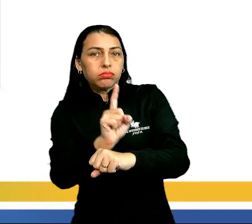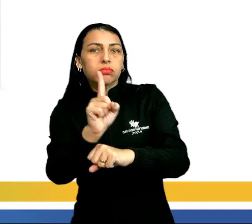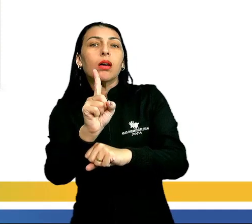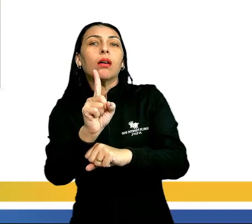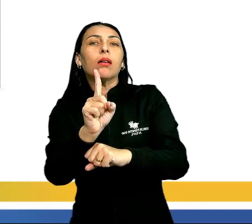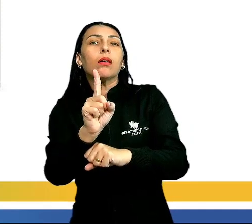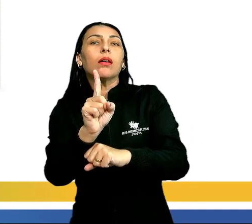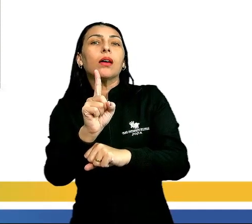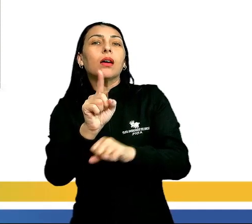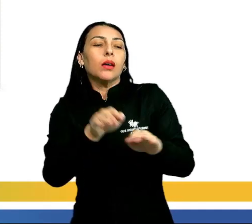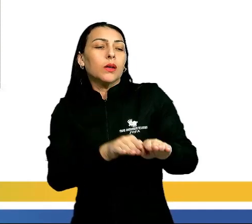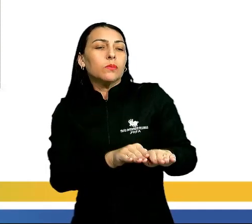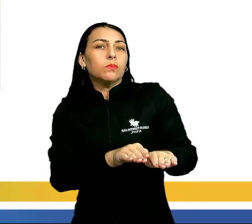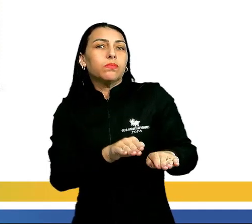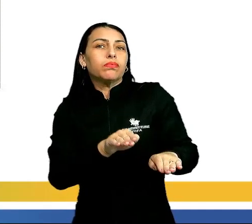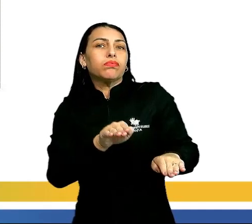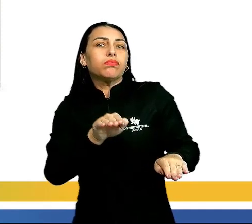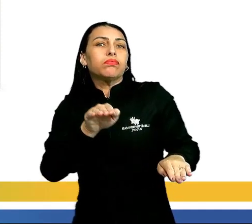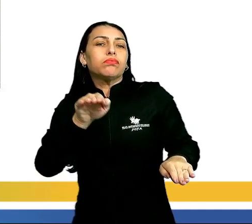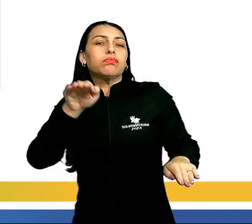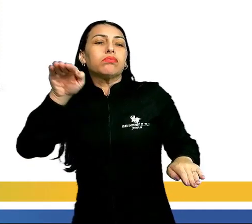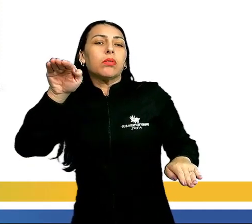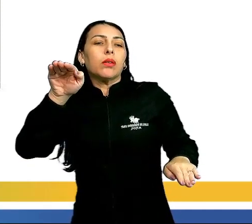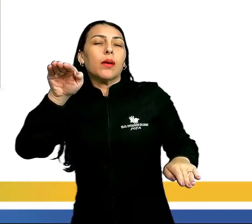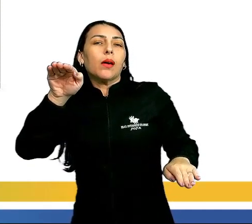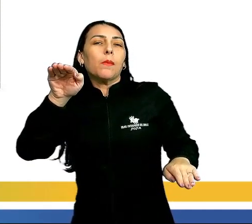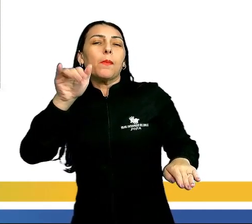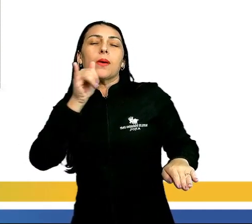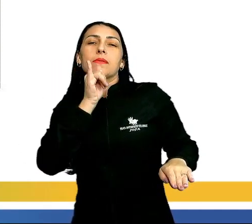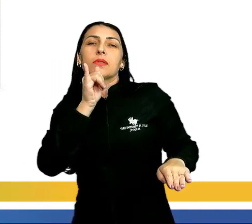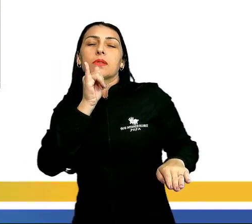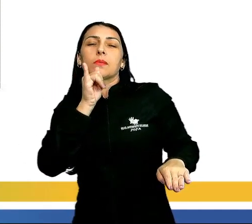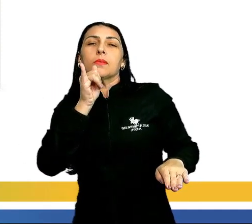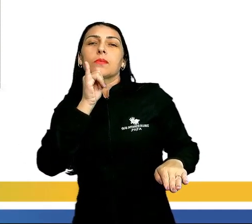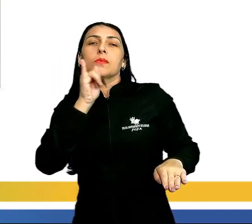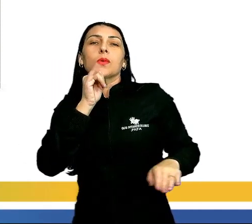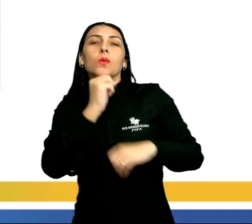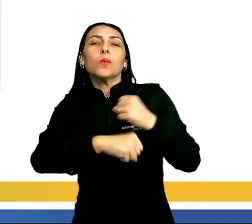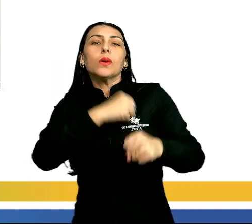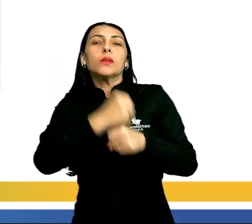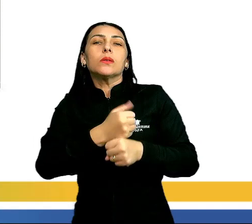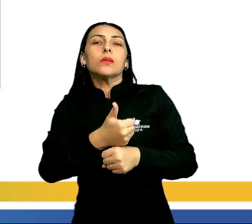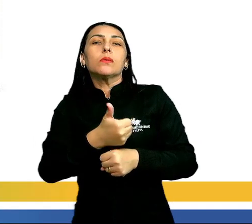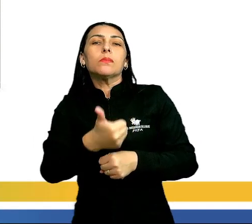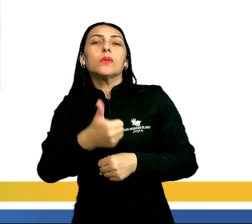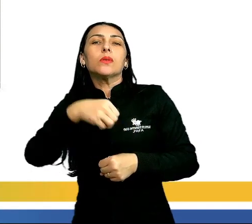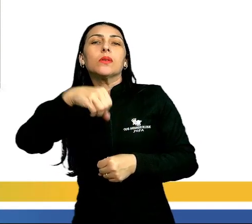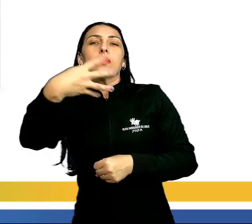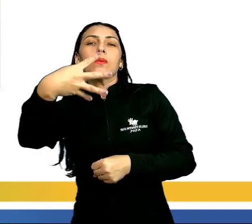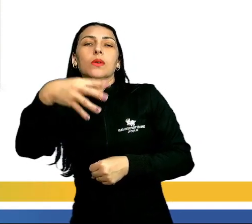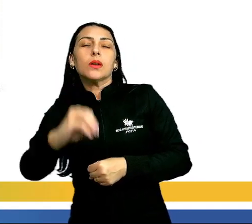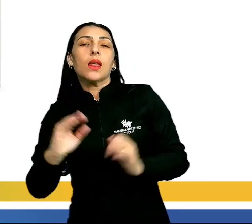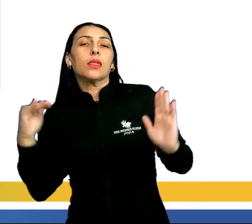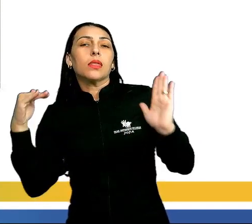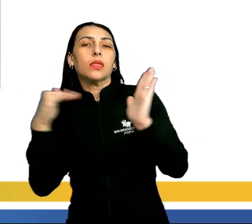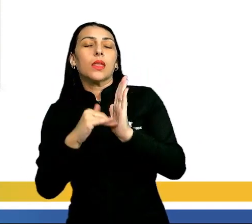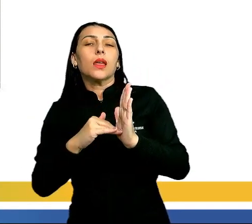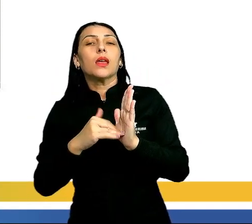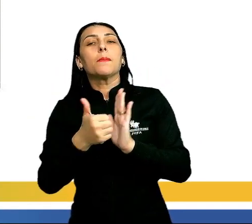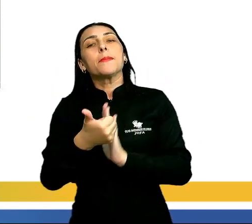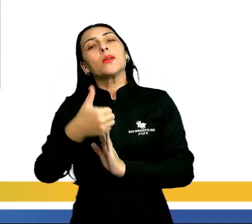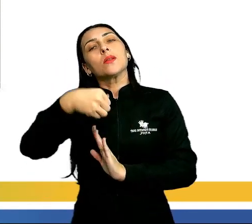que a população cresceu bastante. Quando a gente pega, por exemplo, o ano de 1940, até